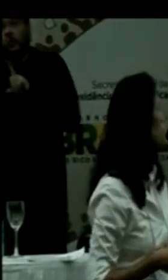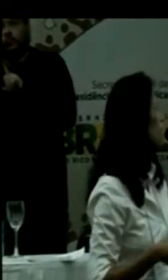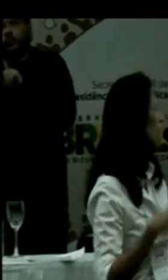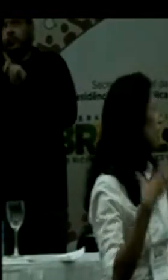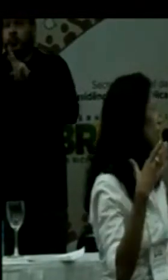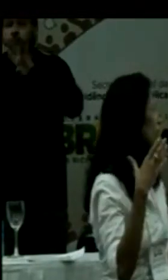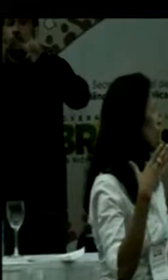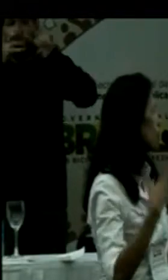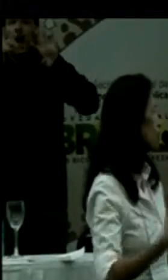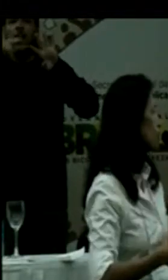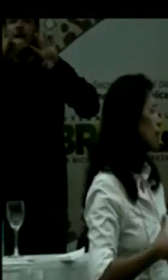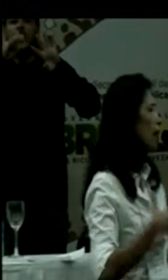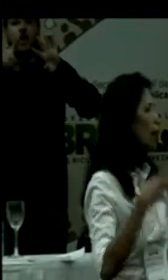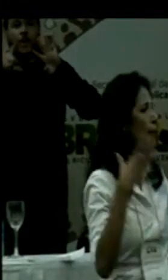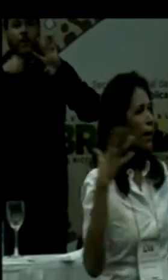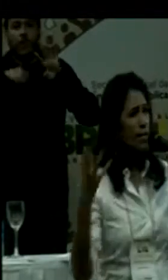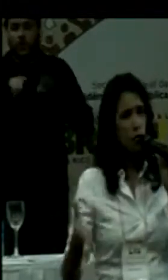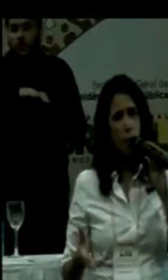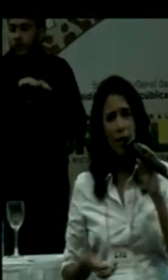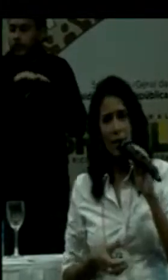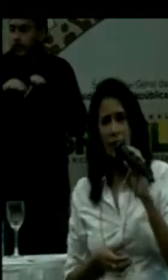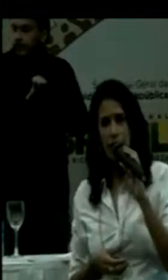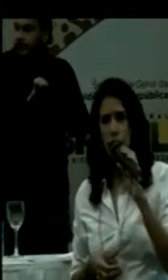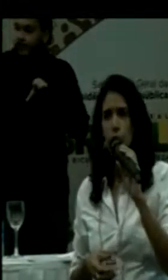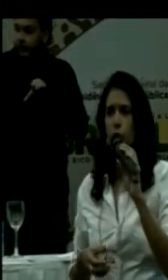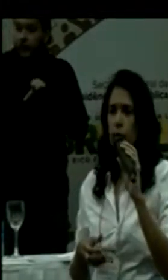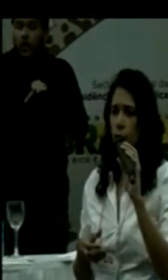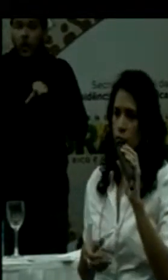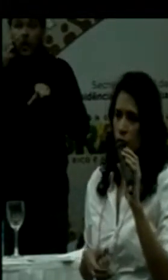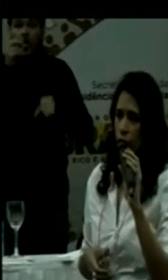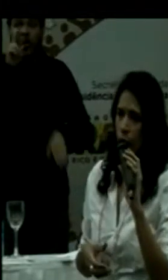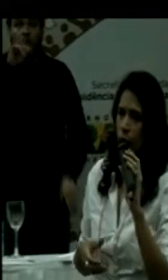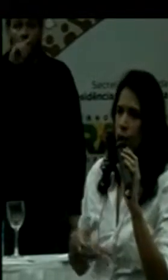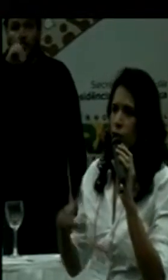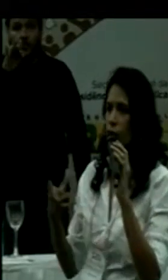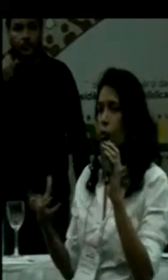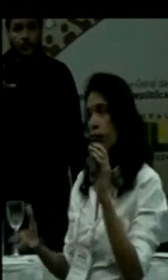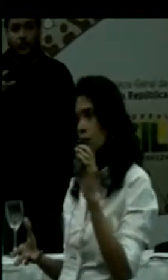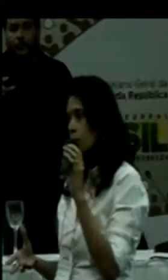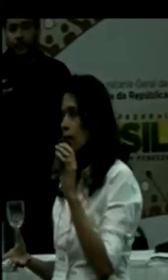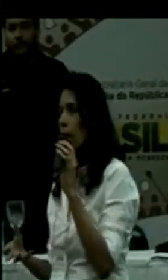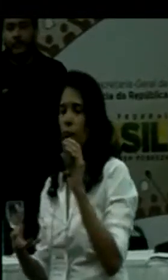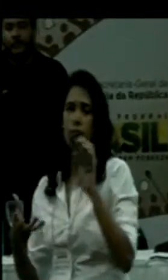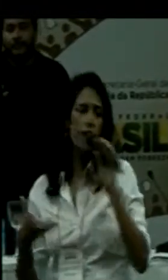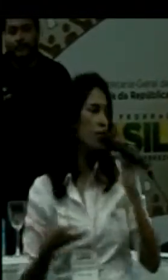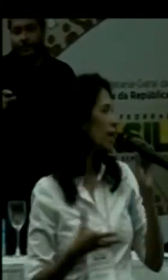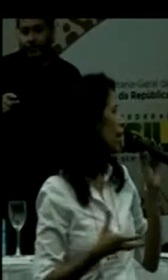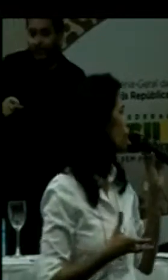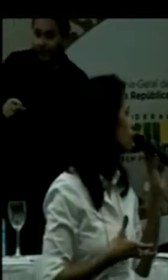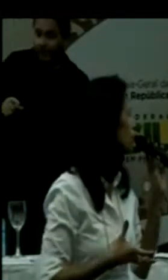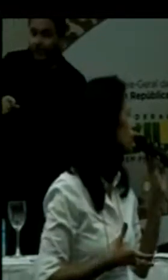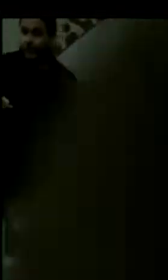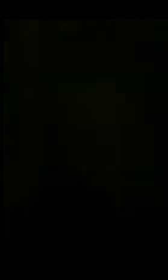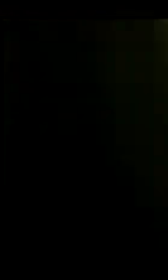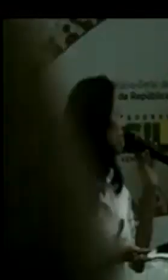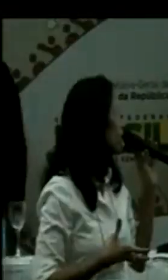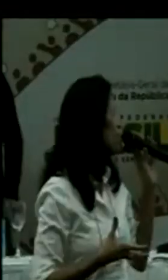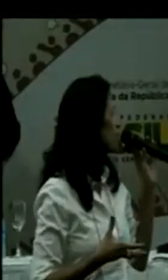federação, horizontal, essa formatação do sistema seja horizontal e